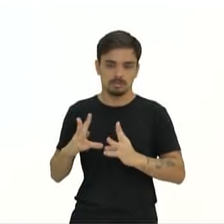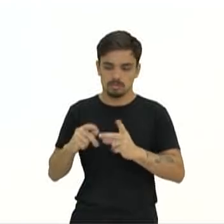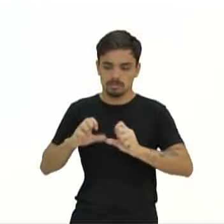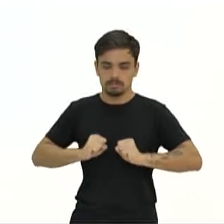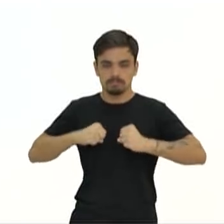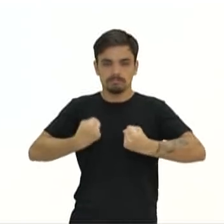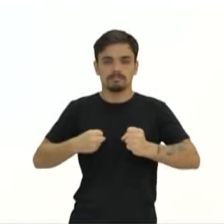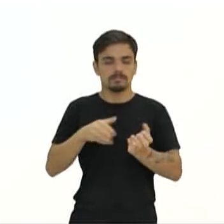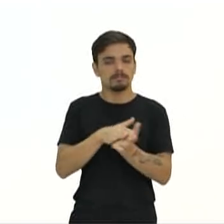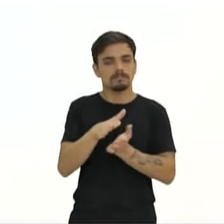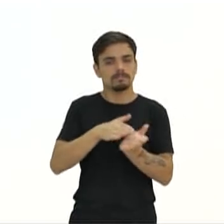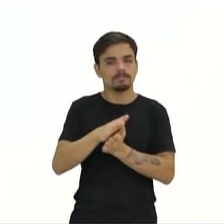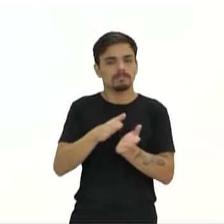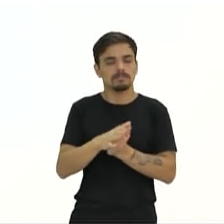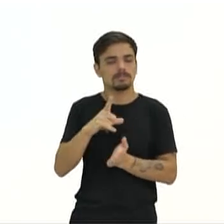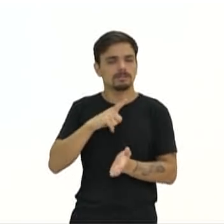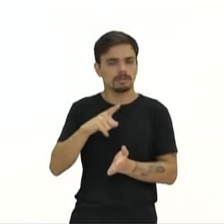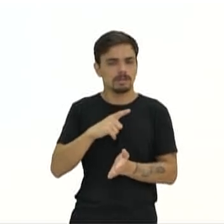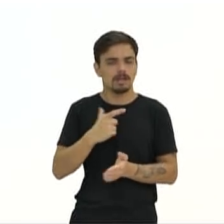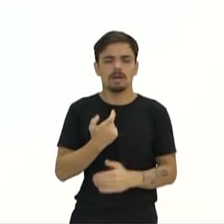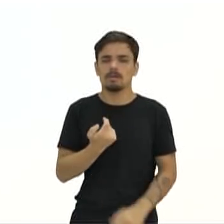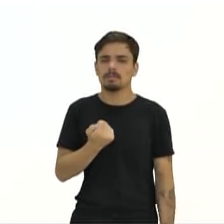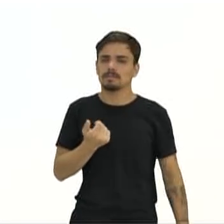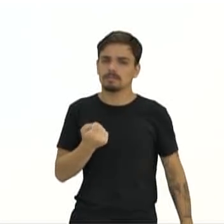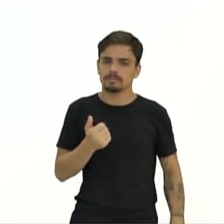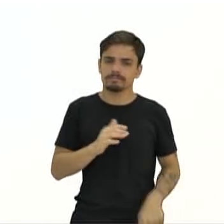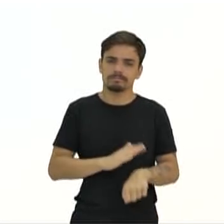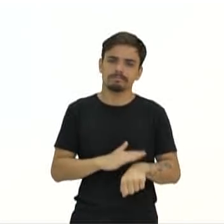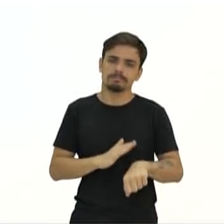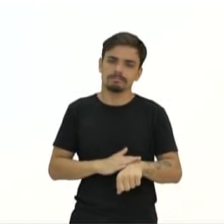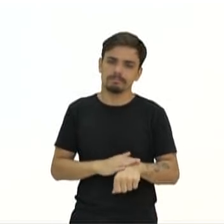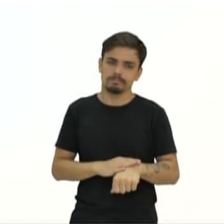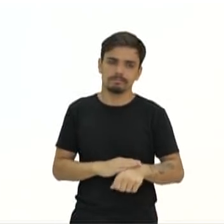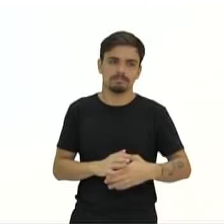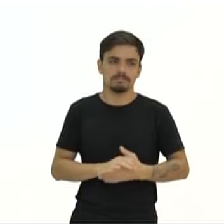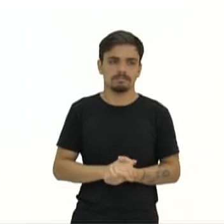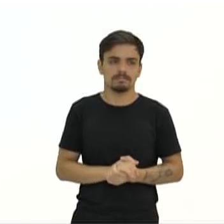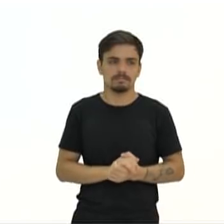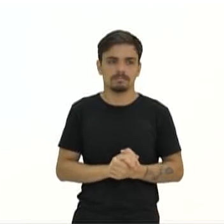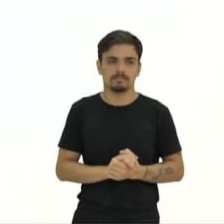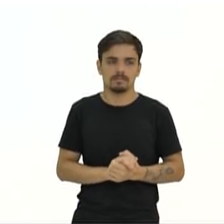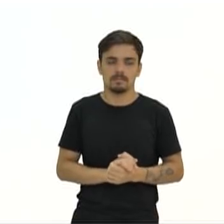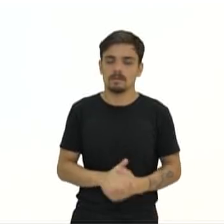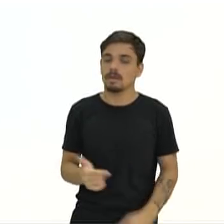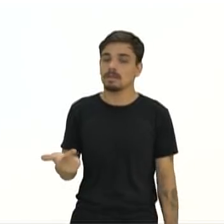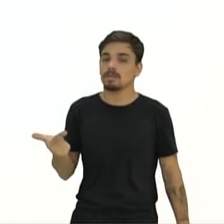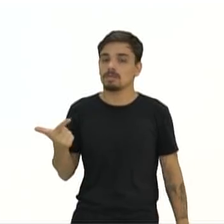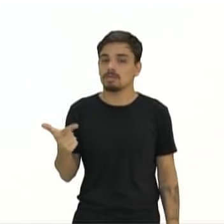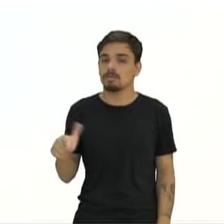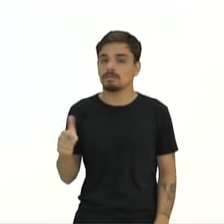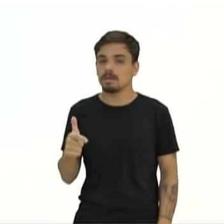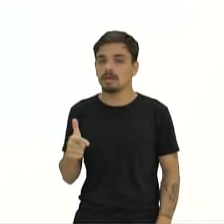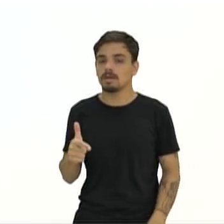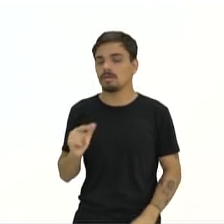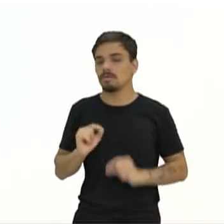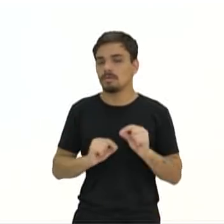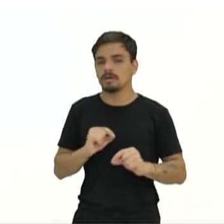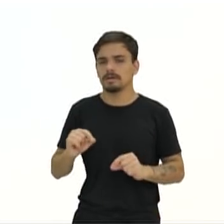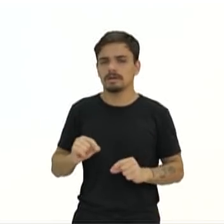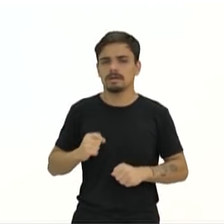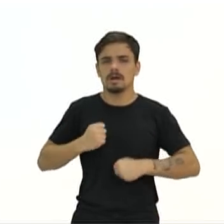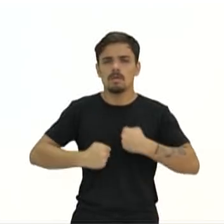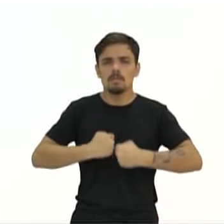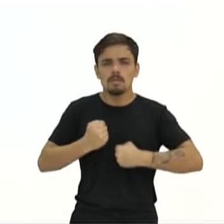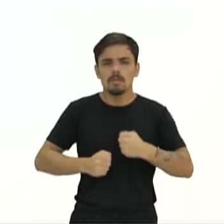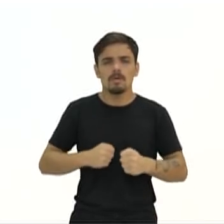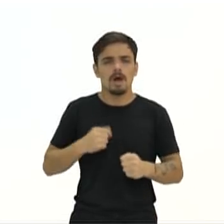esforço e desgaste, sobra tão pouco tempo. Não temos de correr angustiados